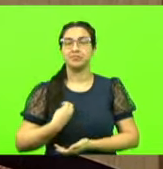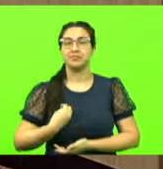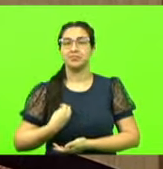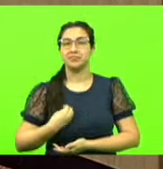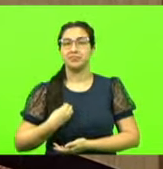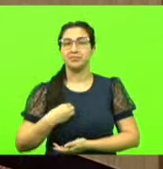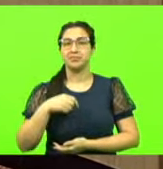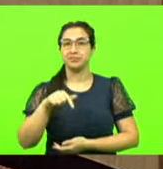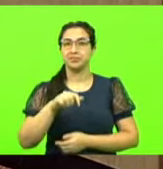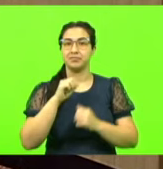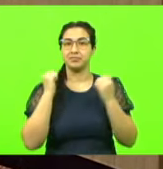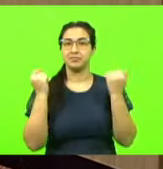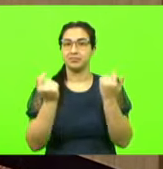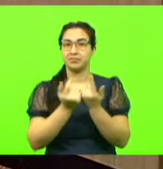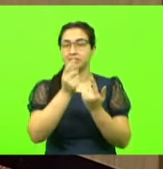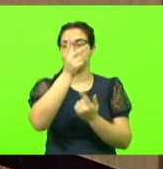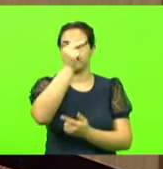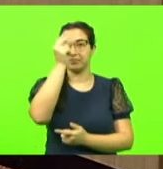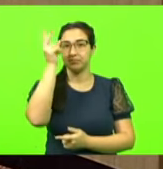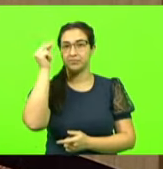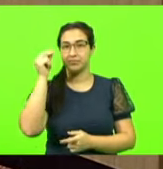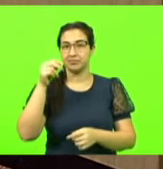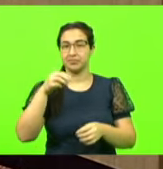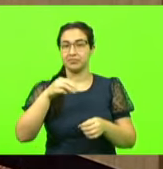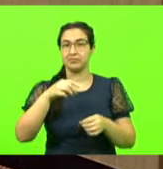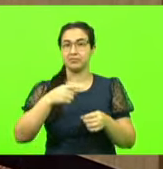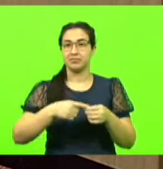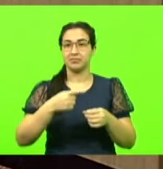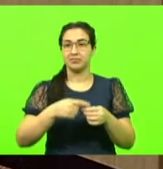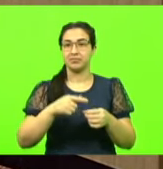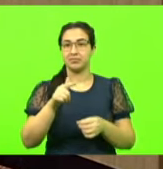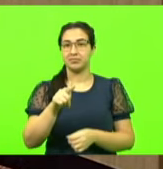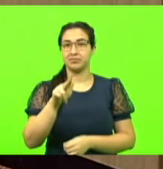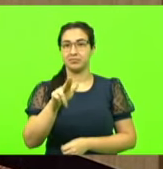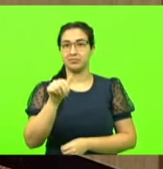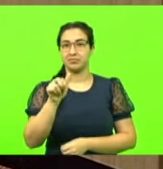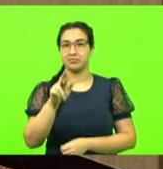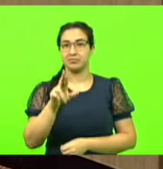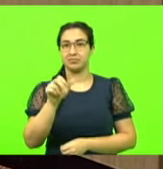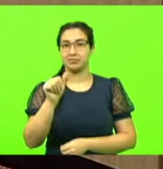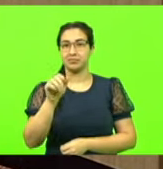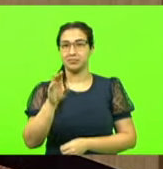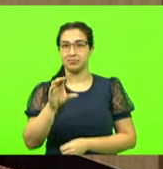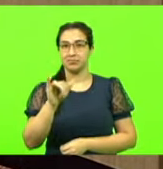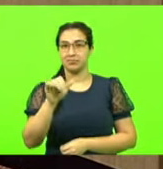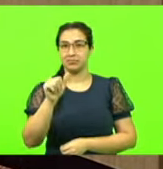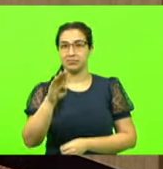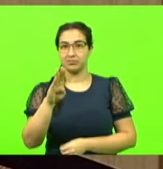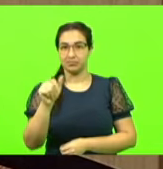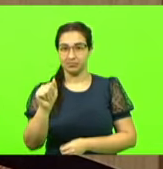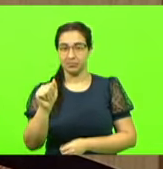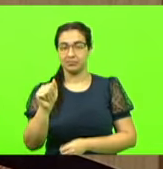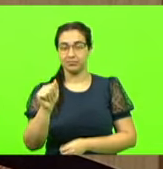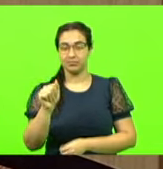desta casa do prefeito de Guaraciaba, prefeito Nego Dorigon. Obrigado pela presença.